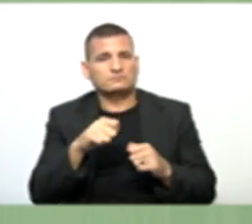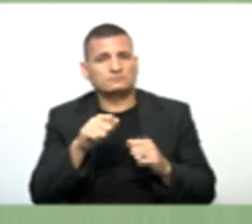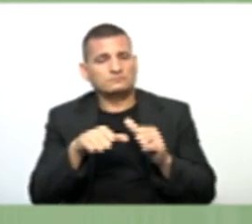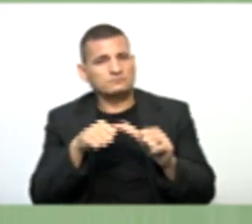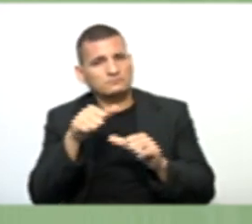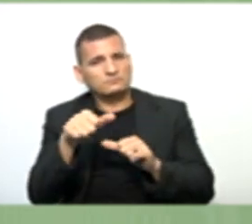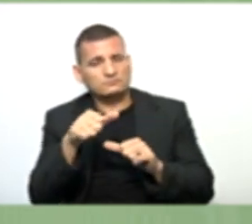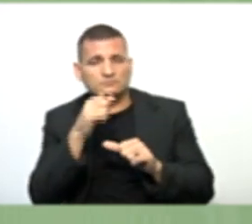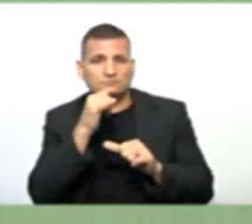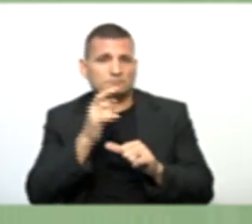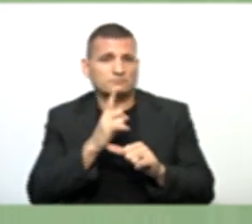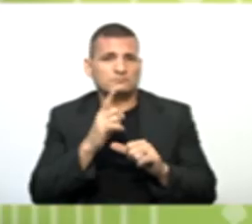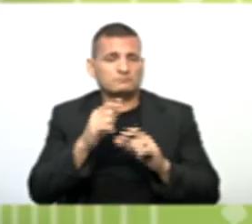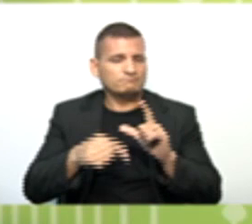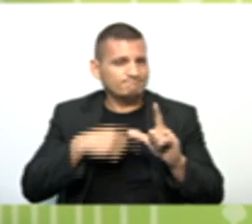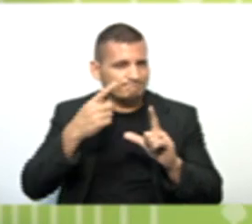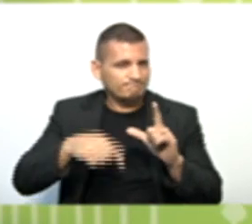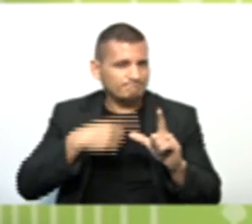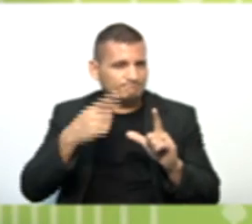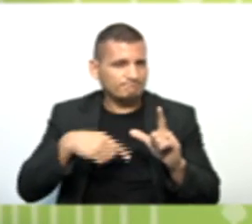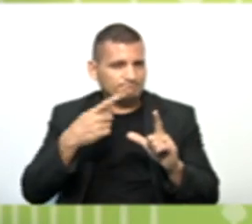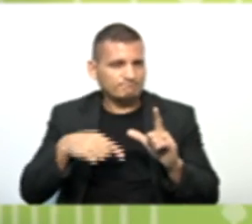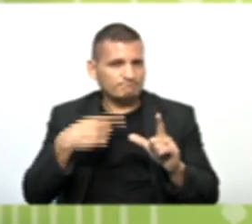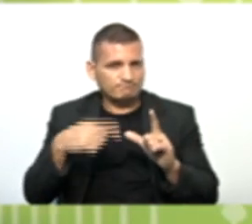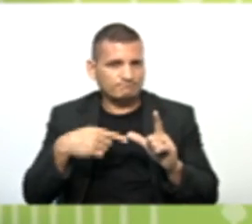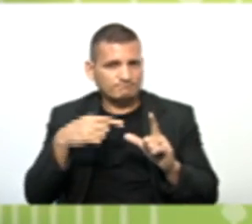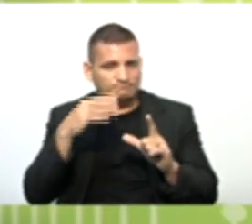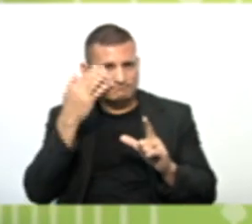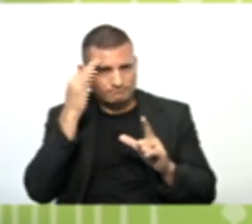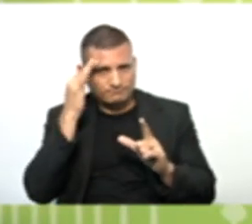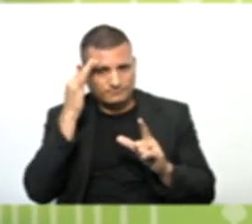modificada, senão o laço vai executar eternamente, certo?